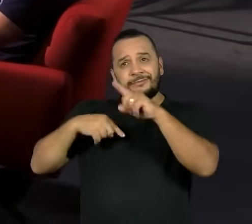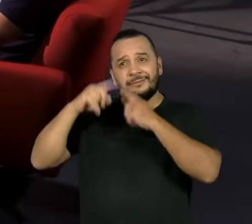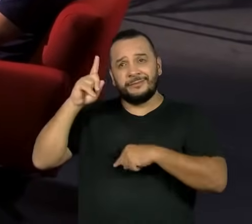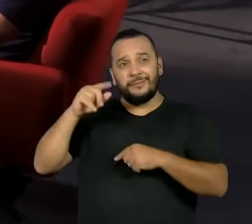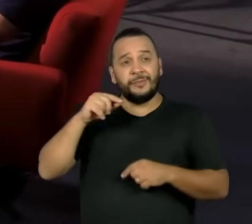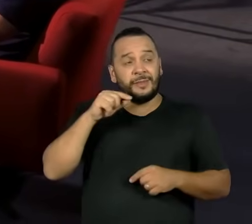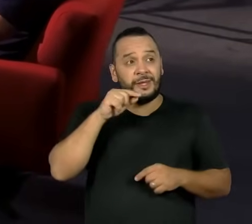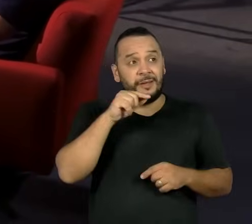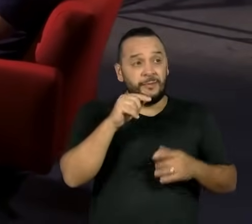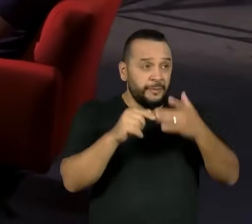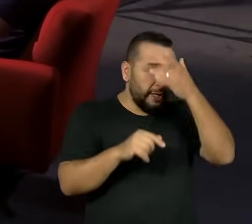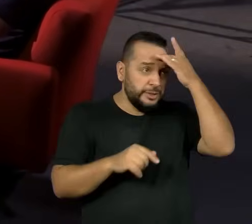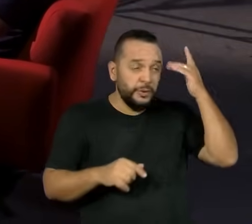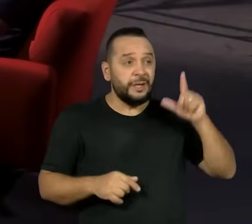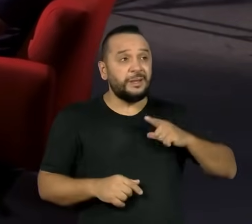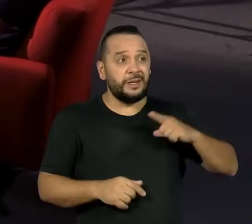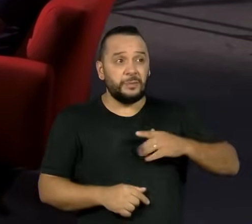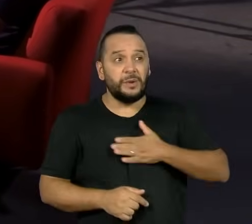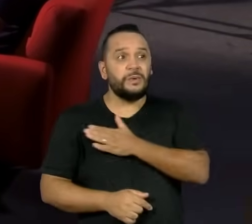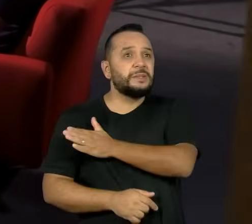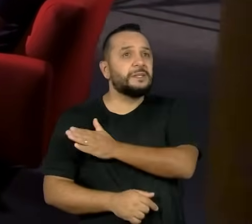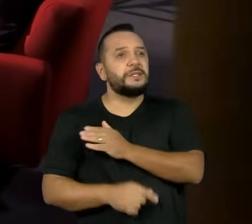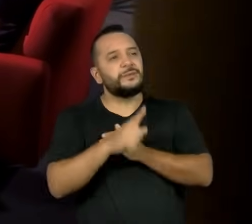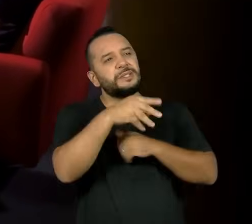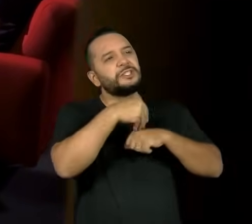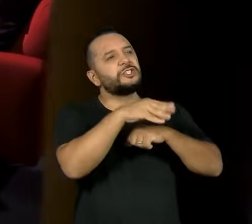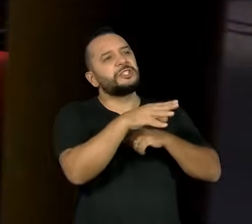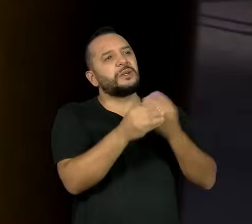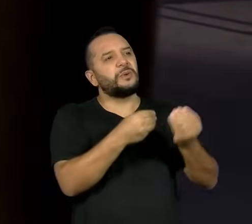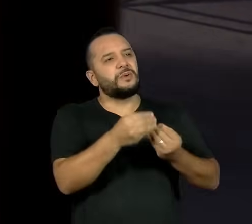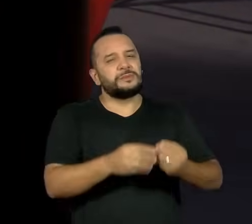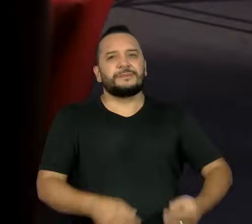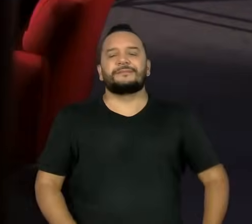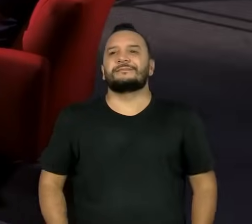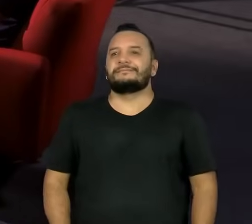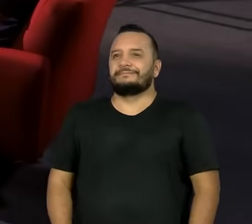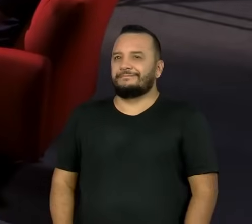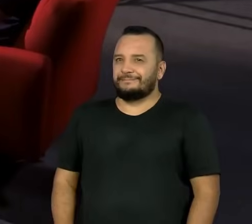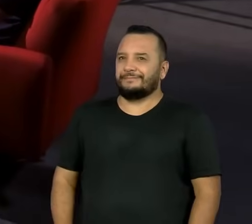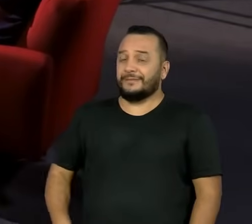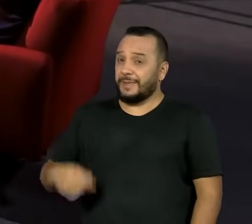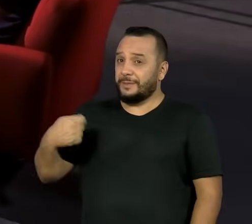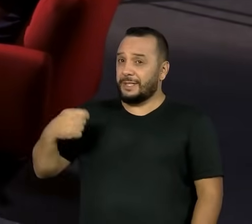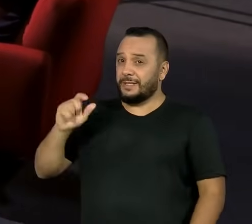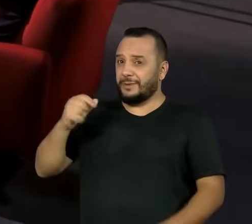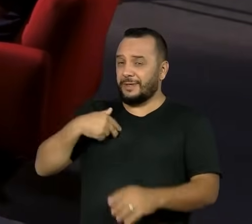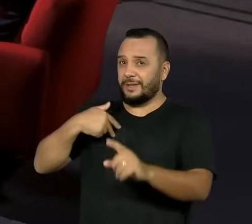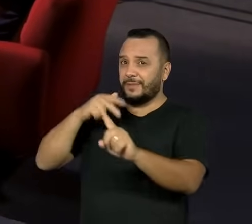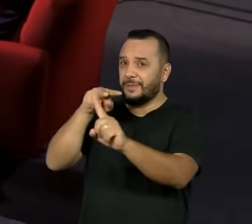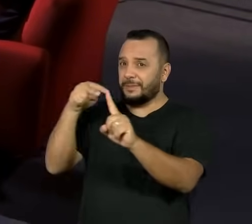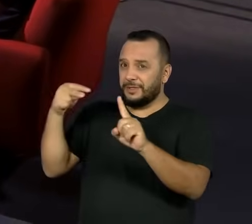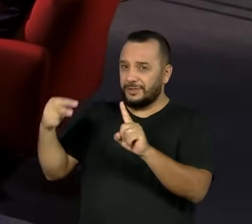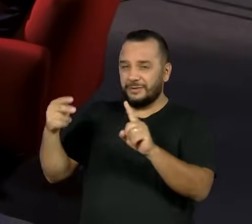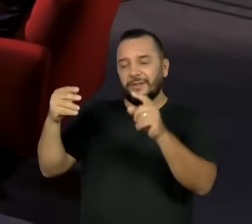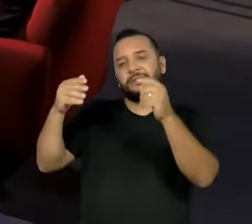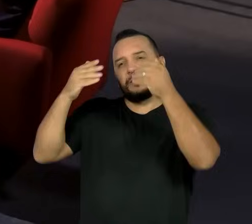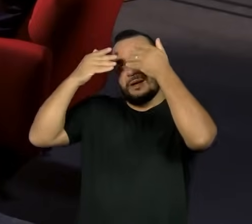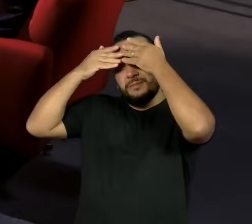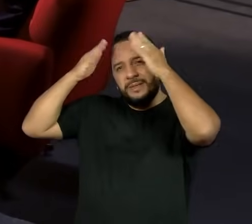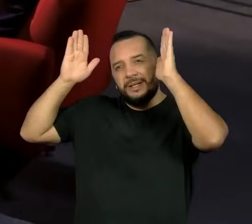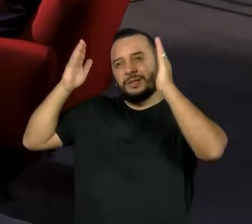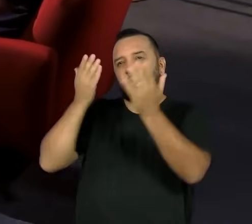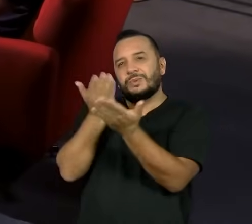tem a dizer para quem ainda tem preconceito? Eu acho que a gente tem que abrir a perspectiva, ler, estudar. Acho